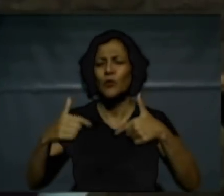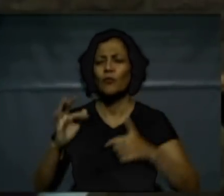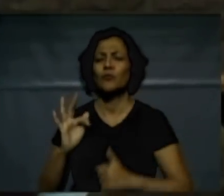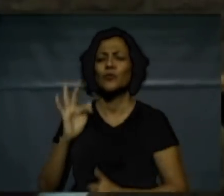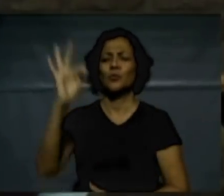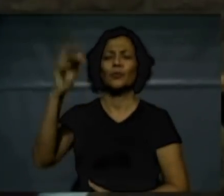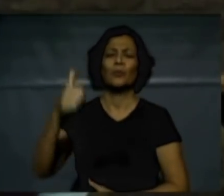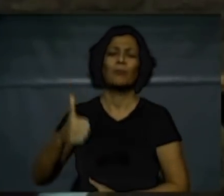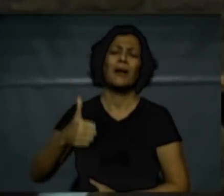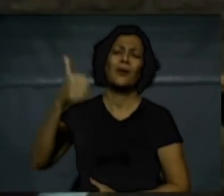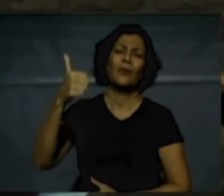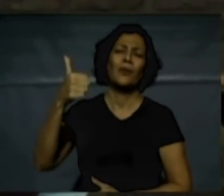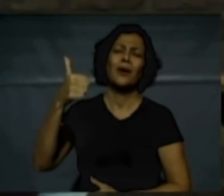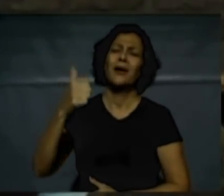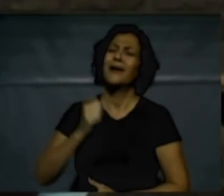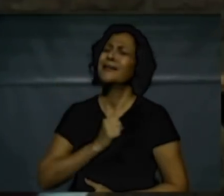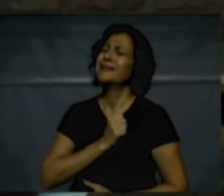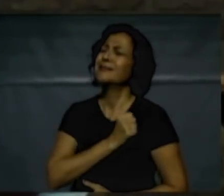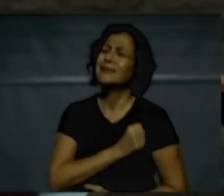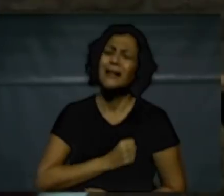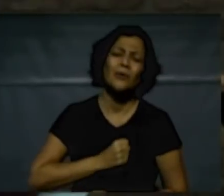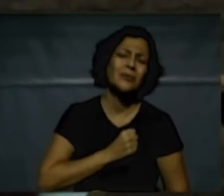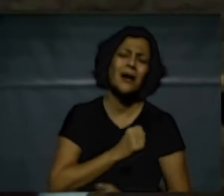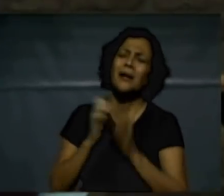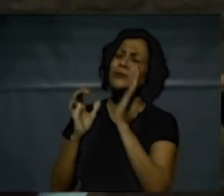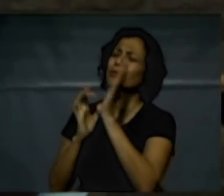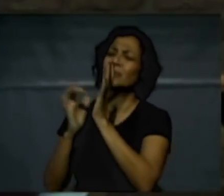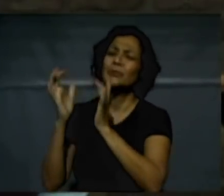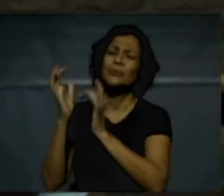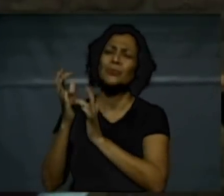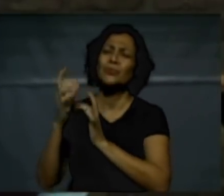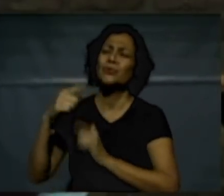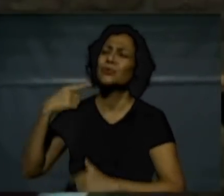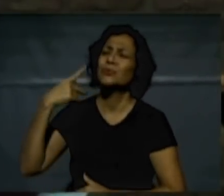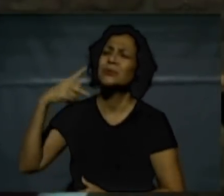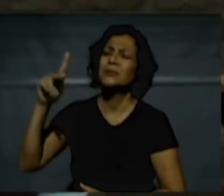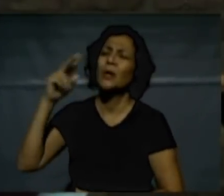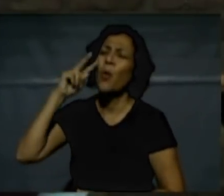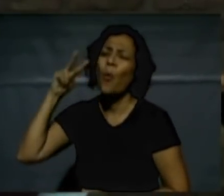Ai, Jesus, que saudade que temos de Ti, do Teu olhar compassivo sobre nós,